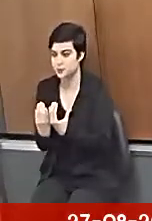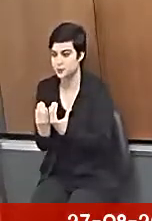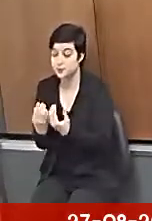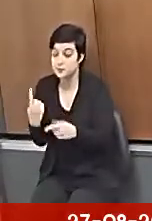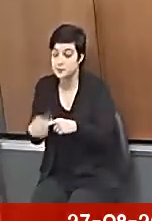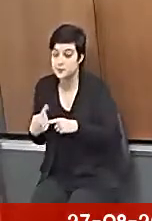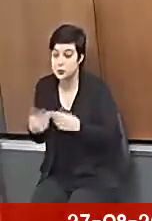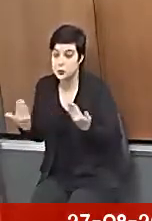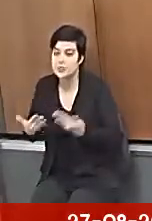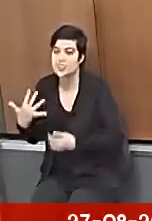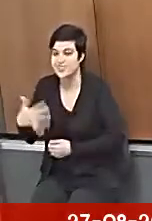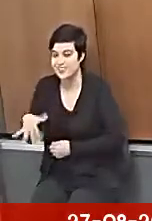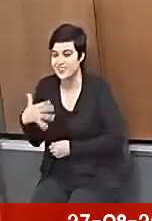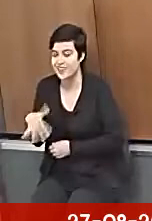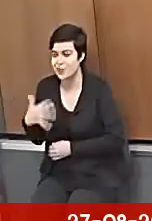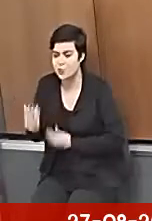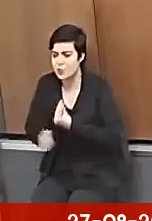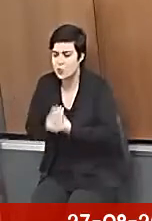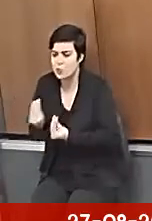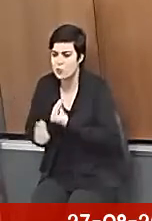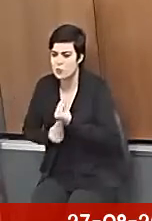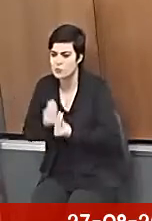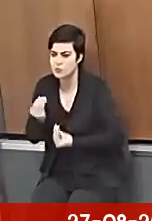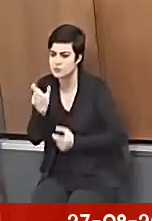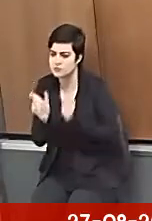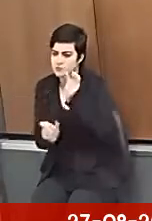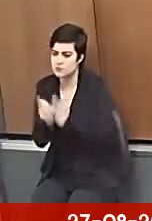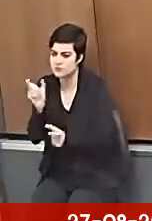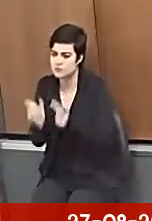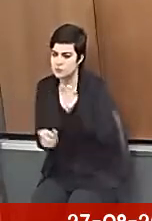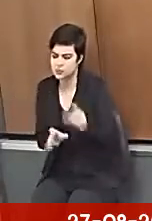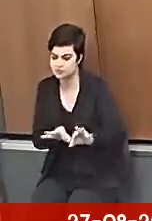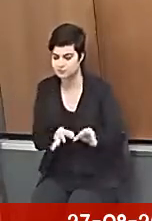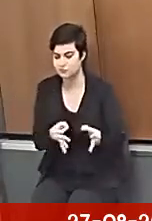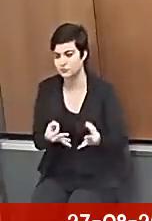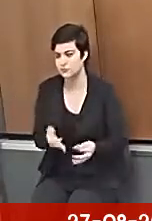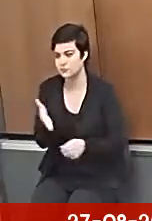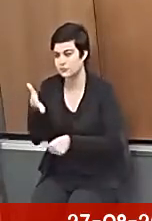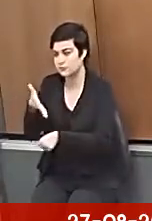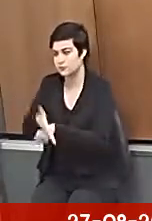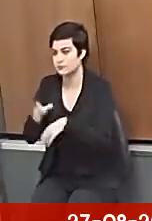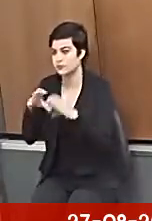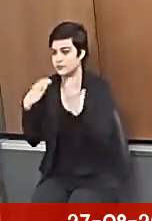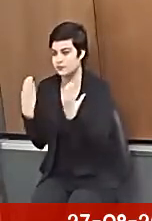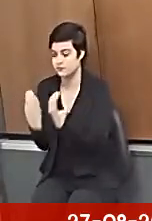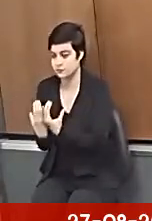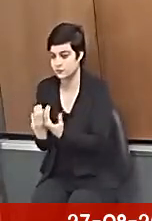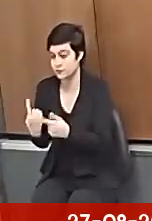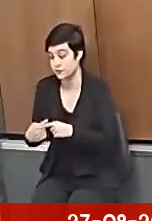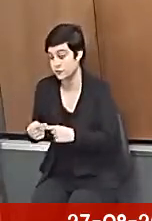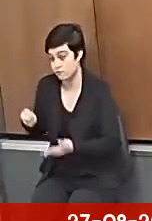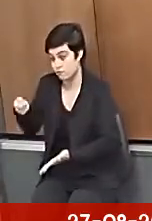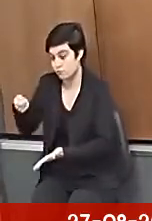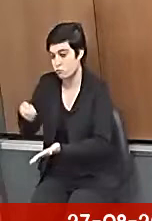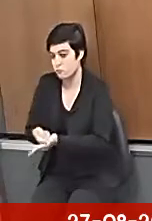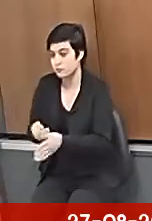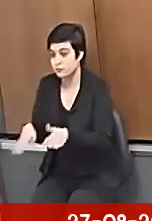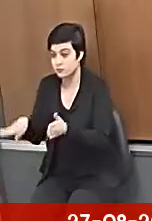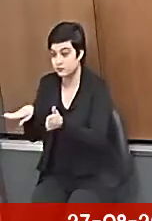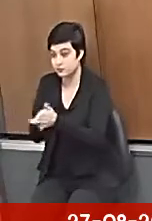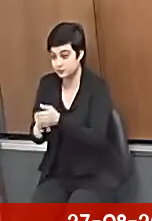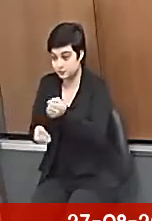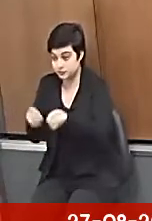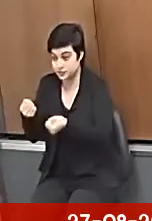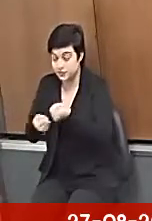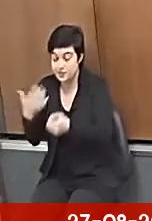custo muito caro como o que faz para as pessoas de classes mais baixas ir ao estádio porque se for pagar o estacionamento é muito caso se for paga em